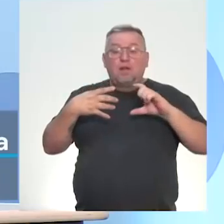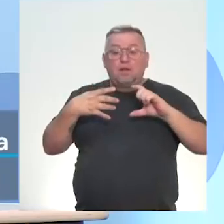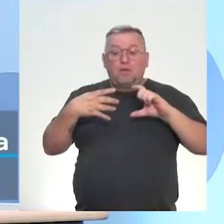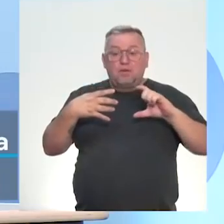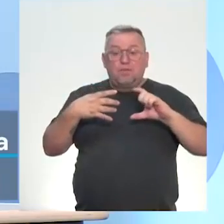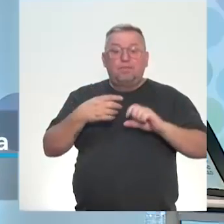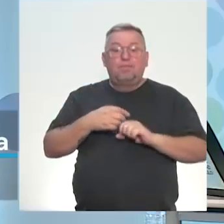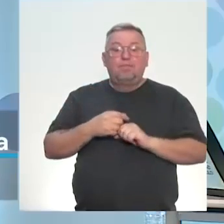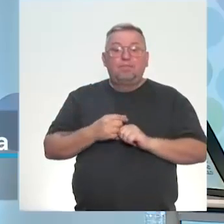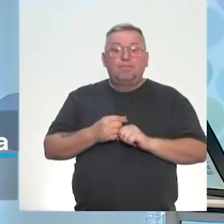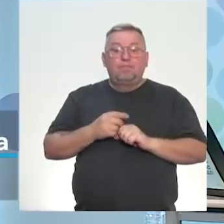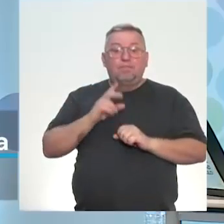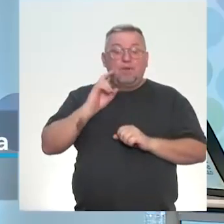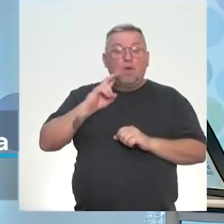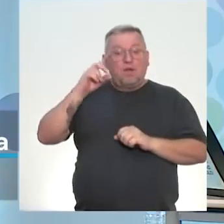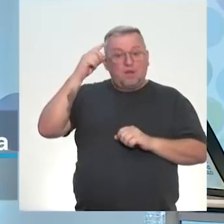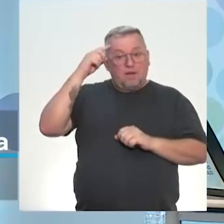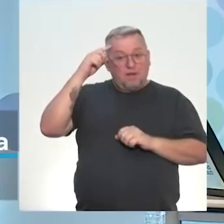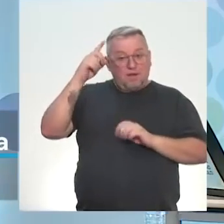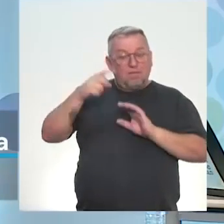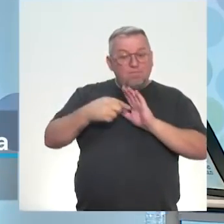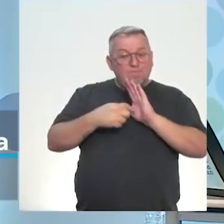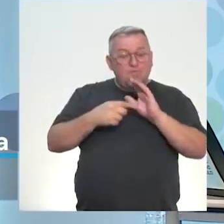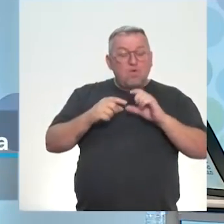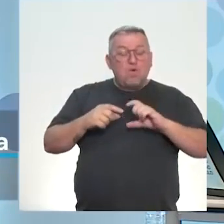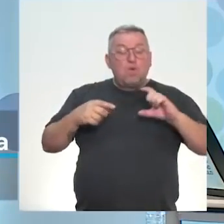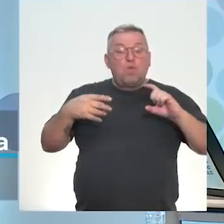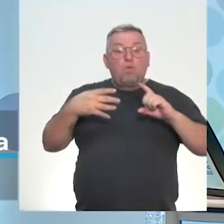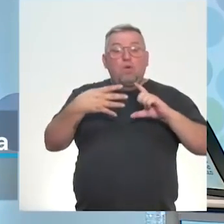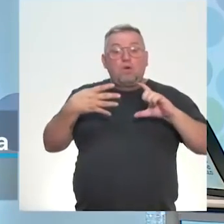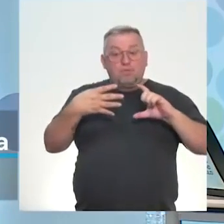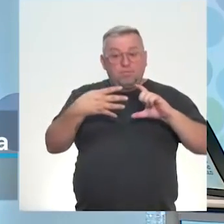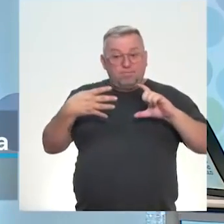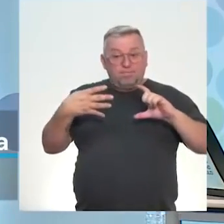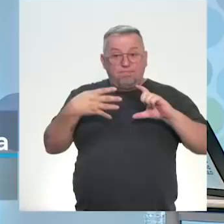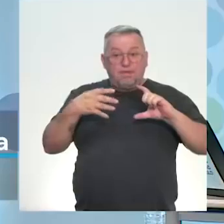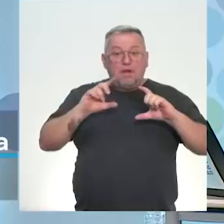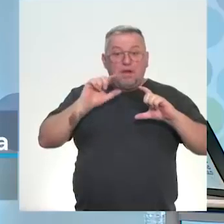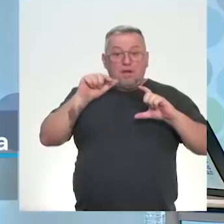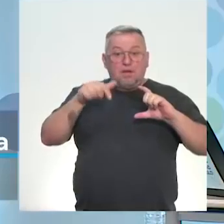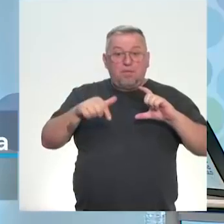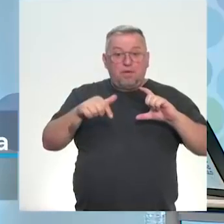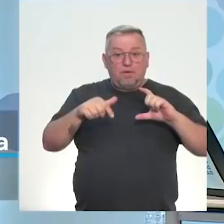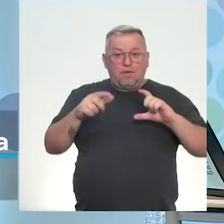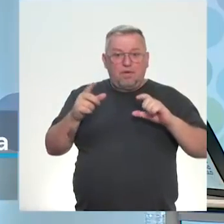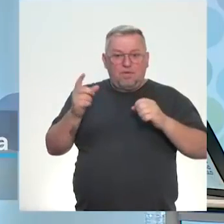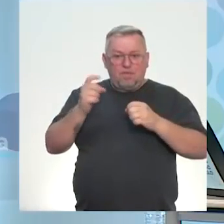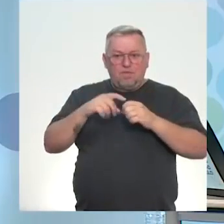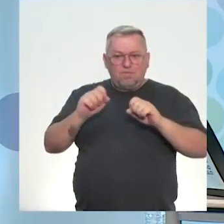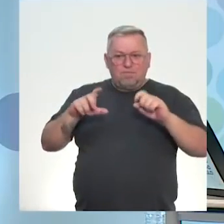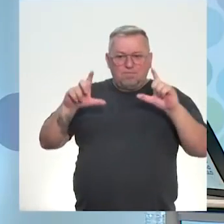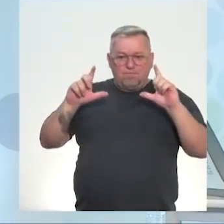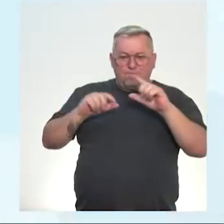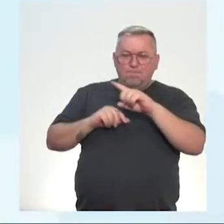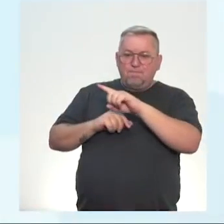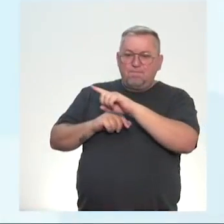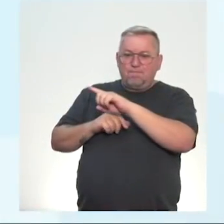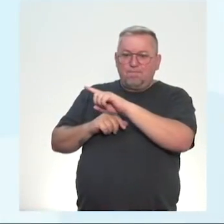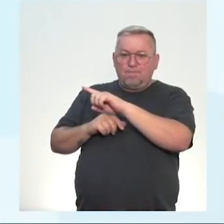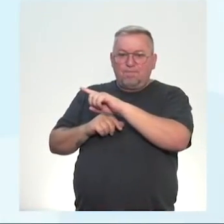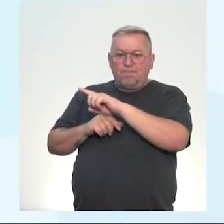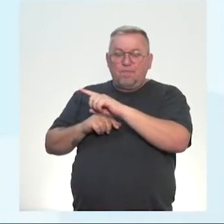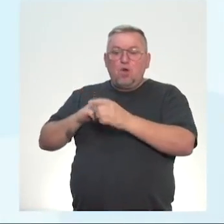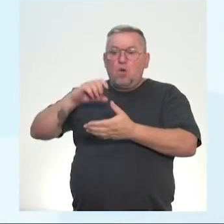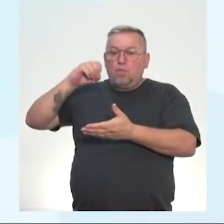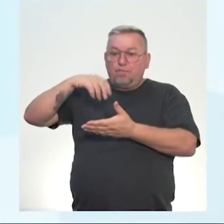legal. mesmo. Então, essa ideia aí foi do quadrilátero, né? Essa classificação. Depois, pode pôr na telinha para eles, diretor. Tenta dar um